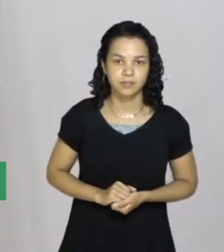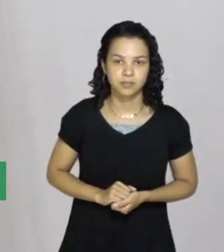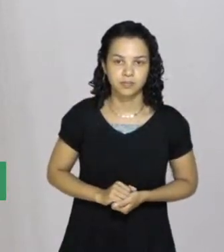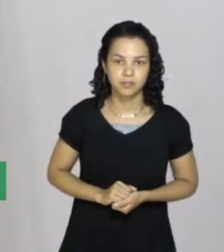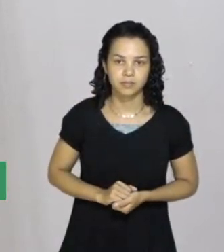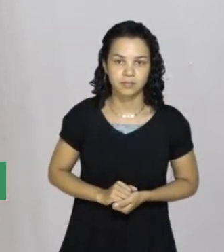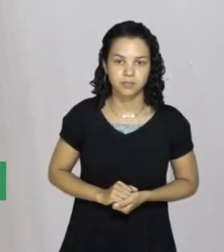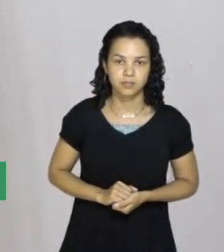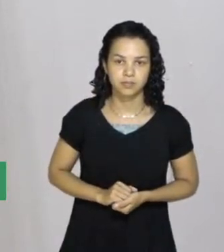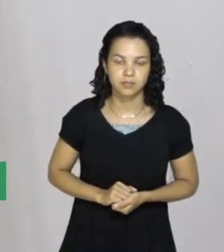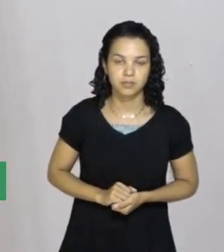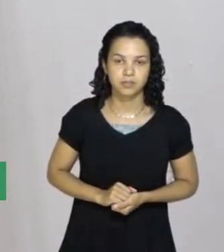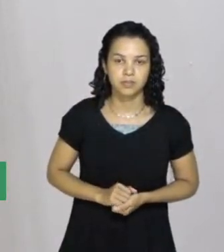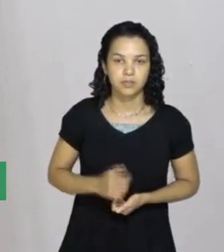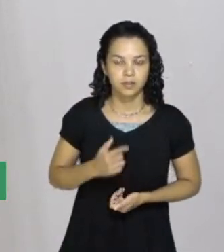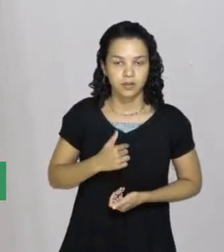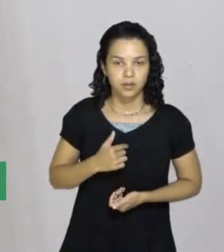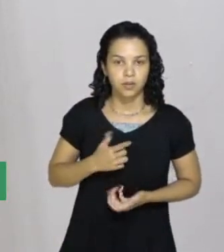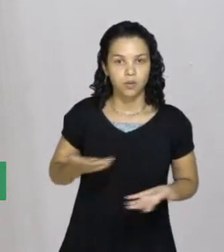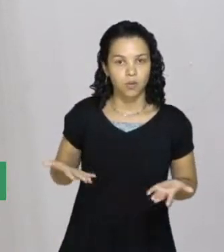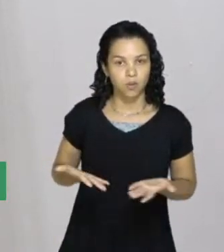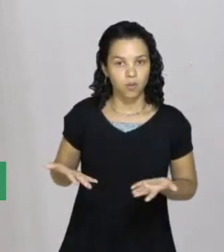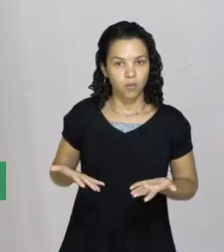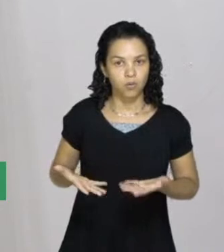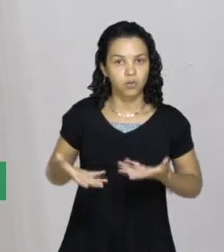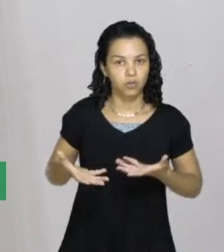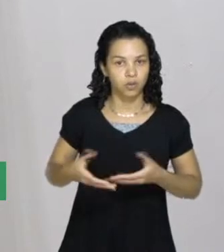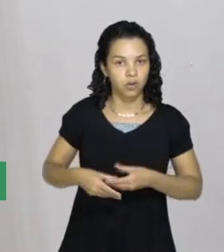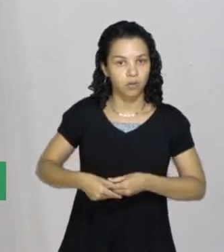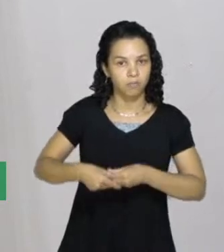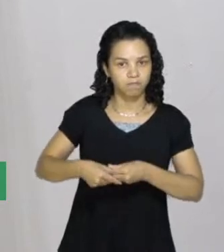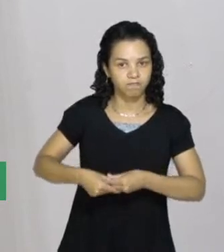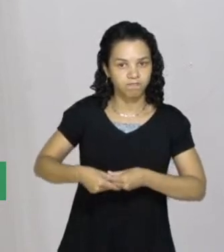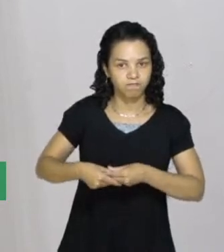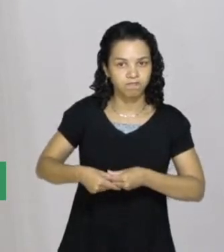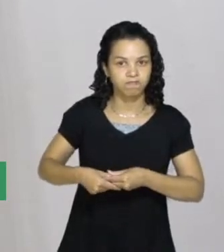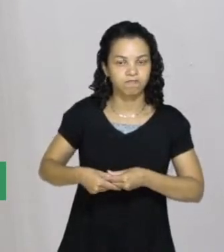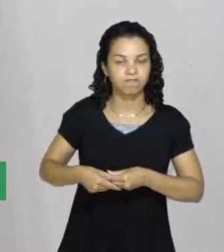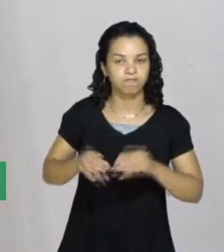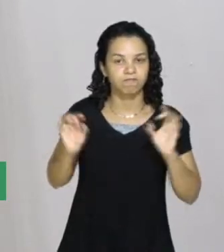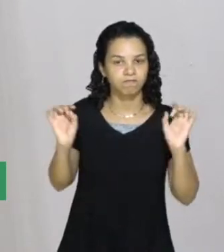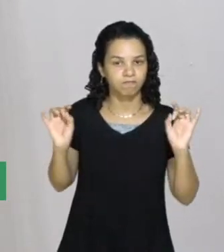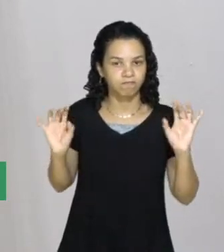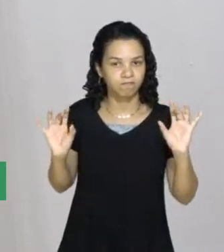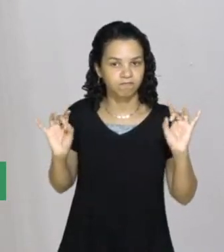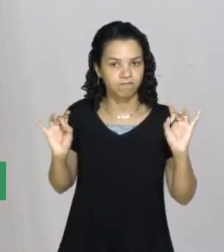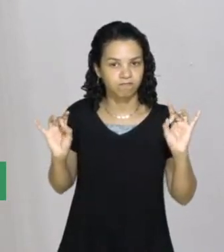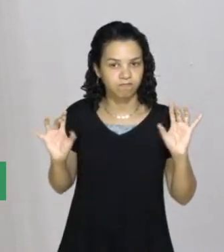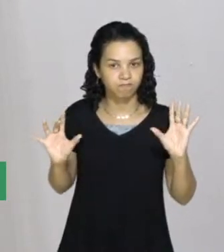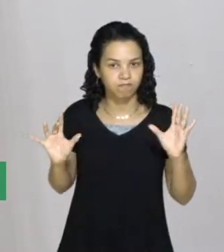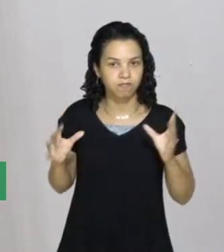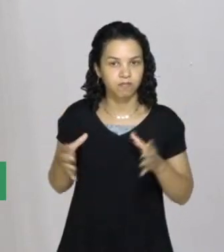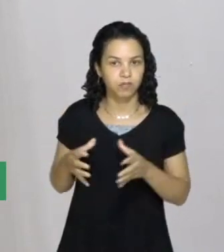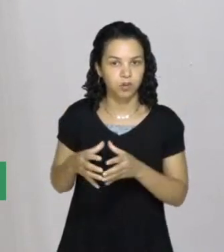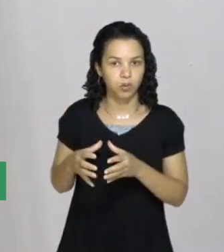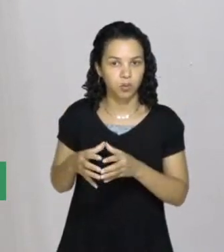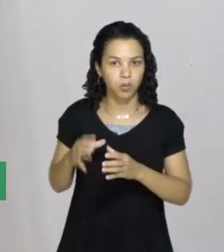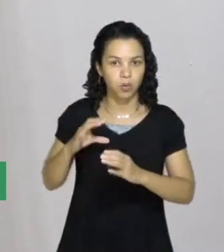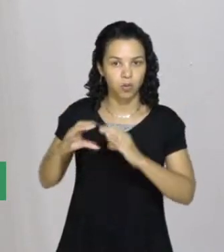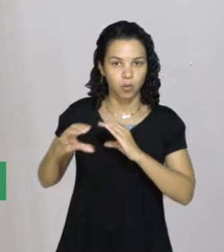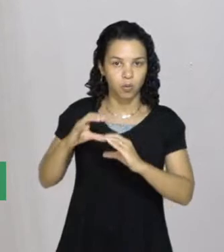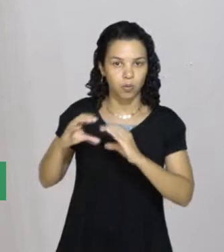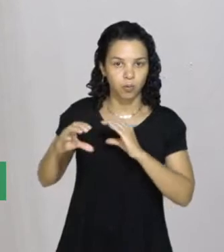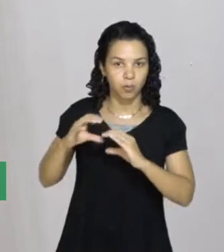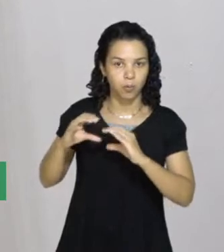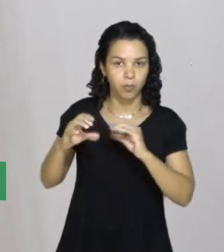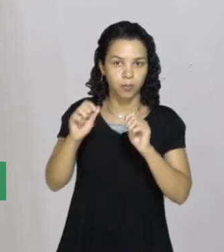Eu quero aqui cumprimentar de forma especial a equipe de comunicação da Assembleia